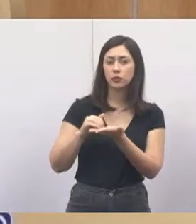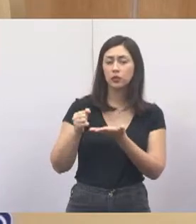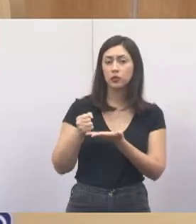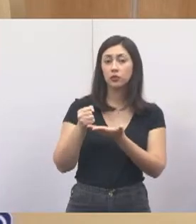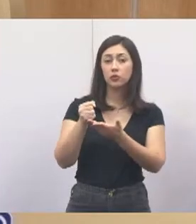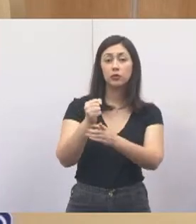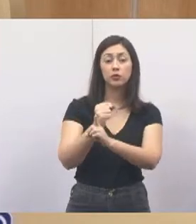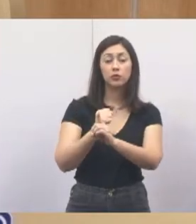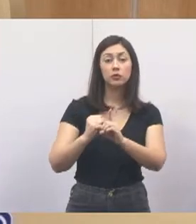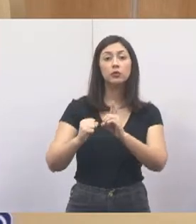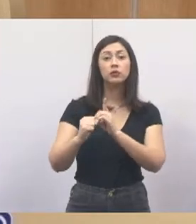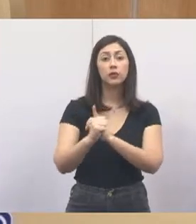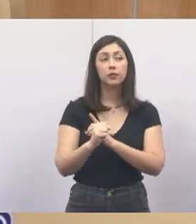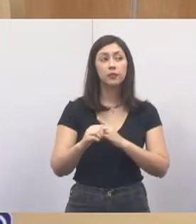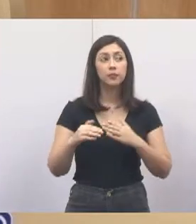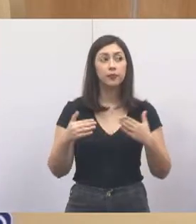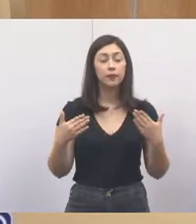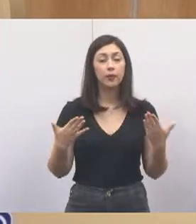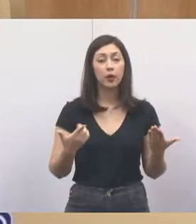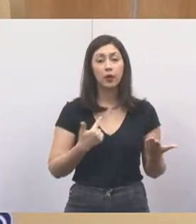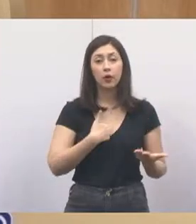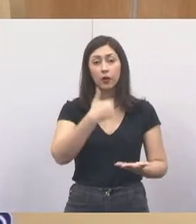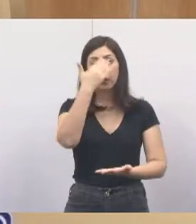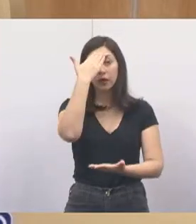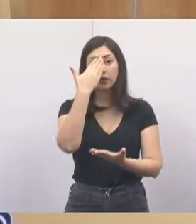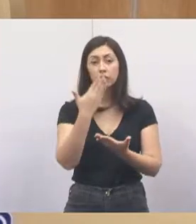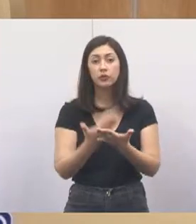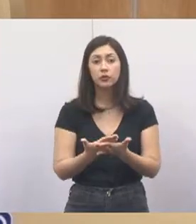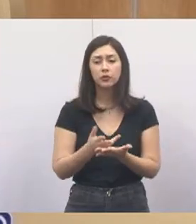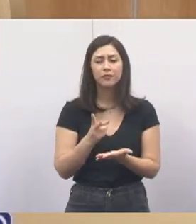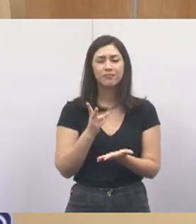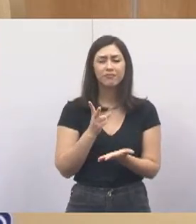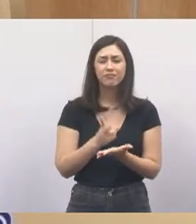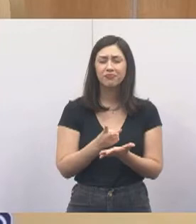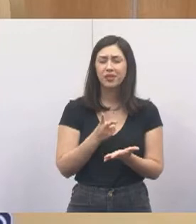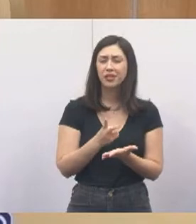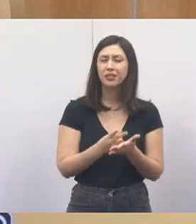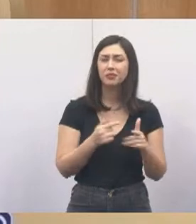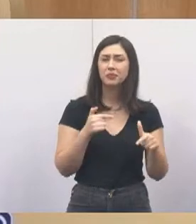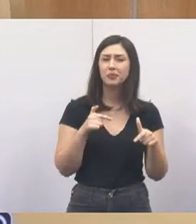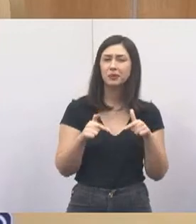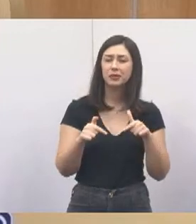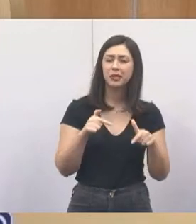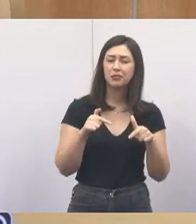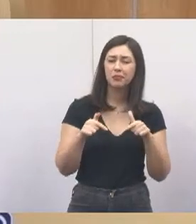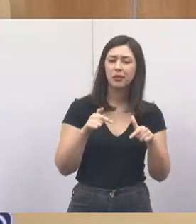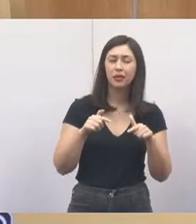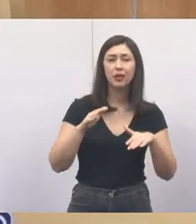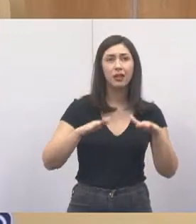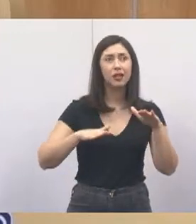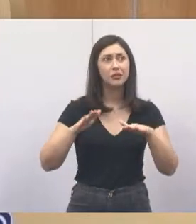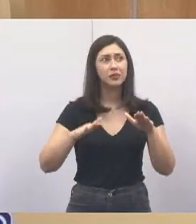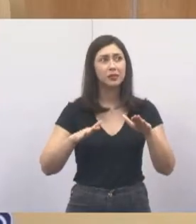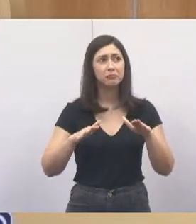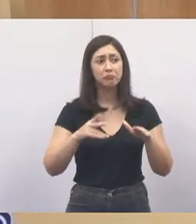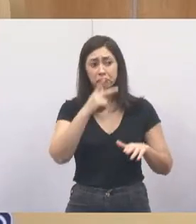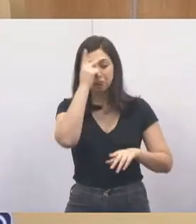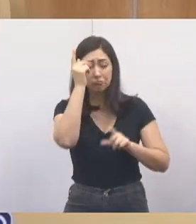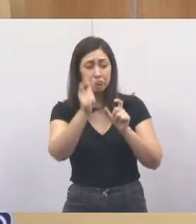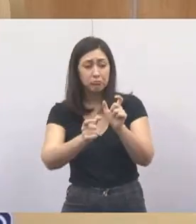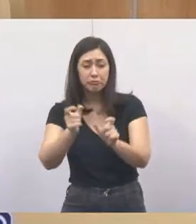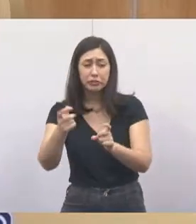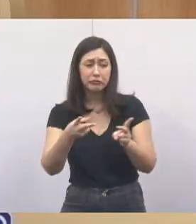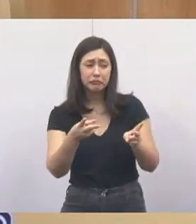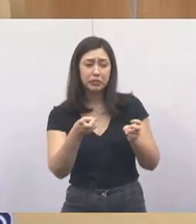Social. Então, eu acredito que, apesar de ser um serviço que muitas vezes é invisível,